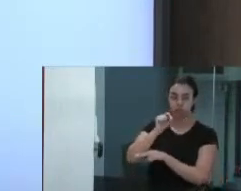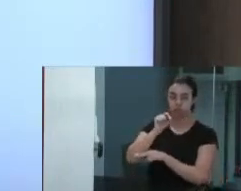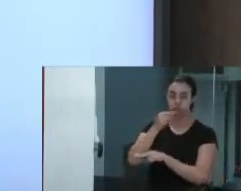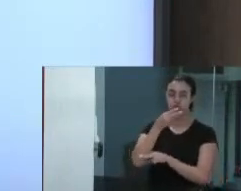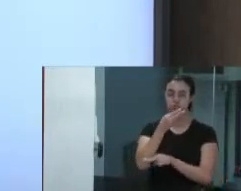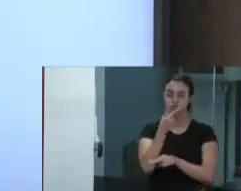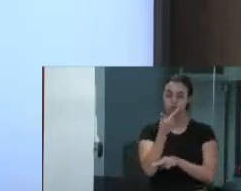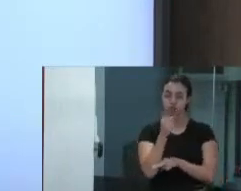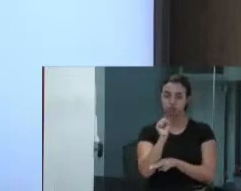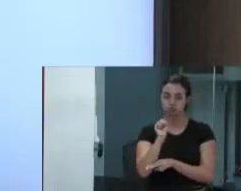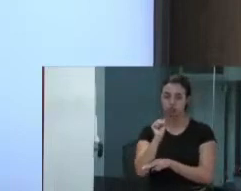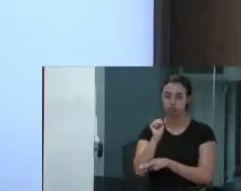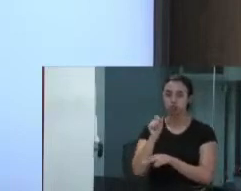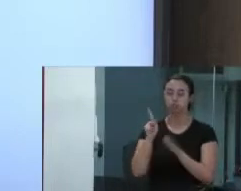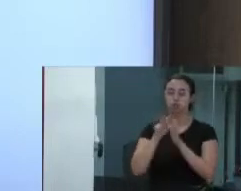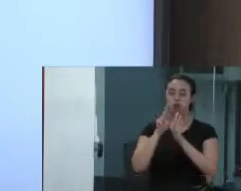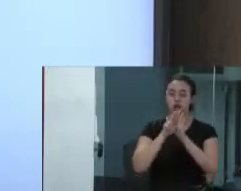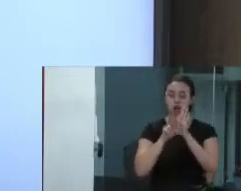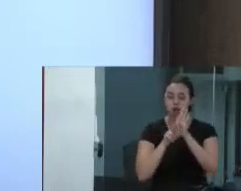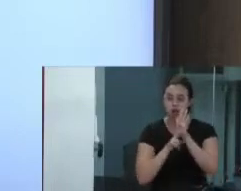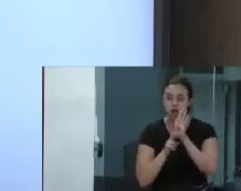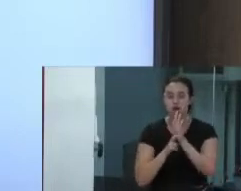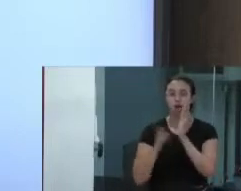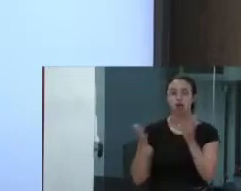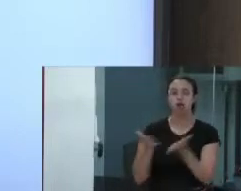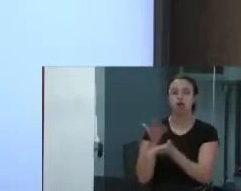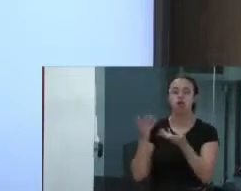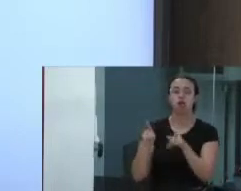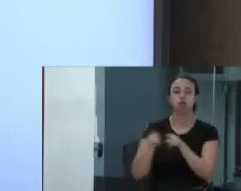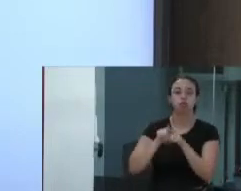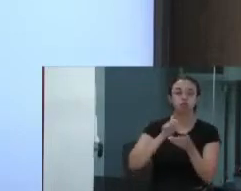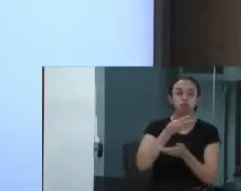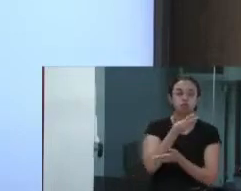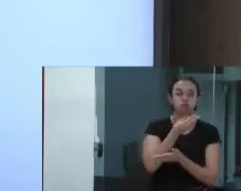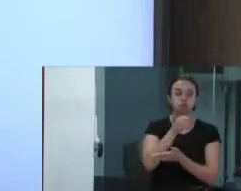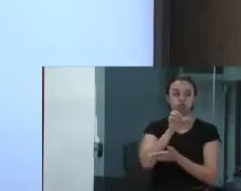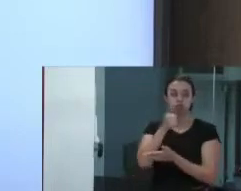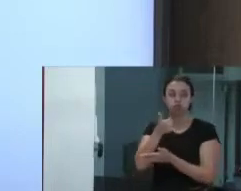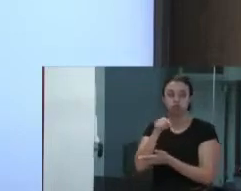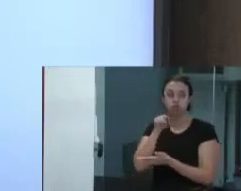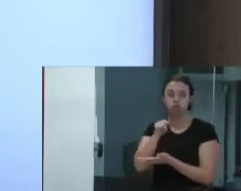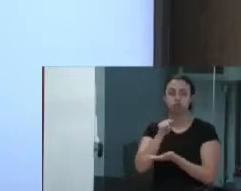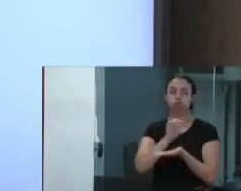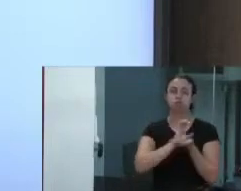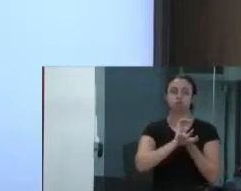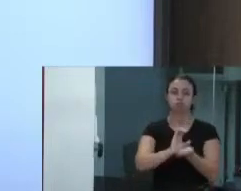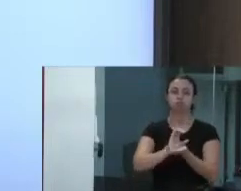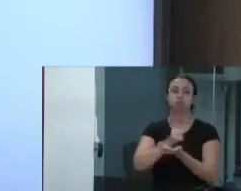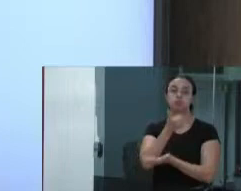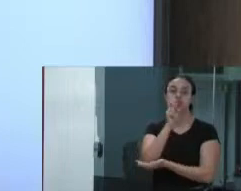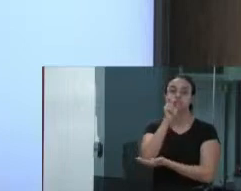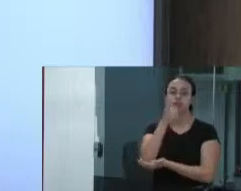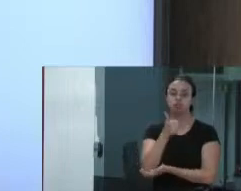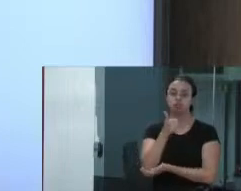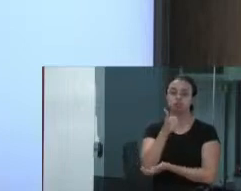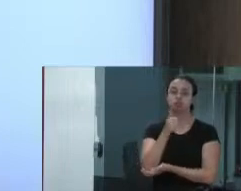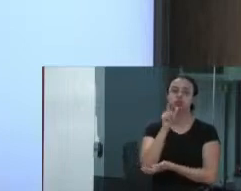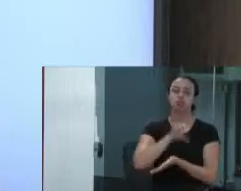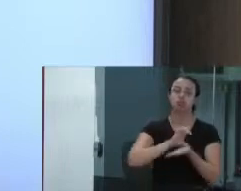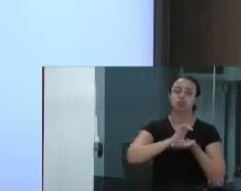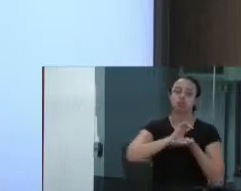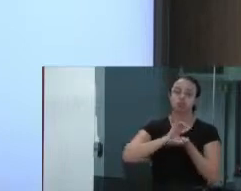328 em termos de fomento, 391 em emendas. e 151, né, com